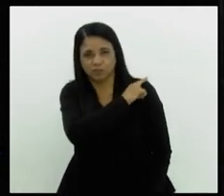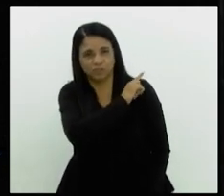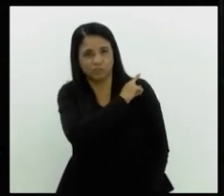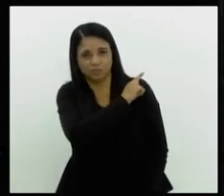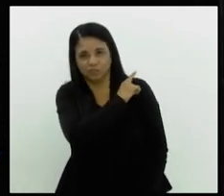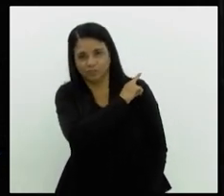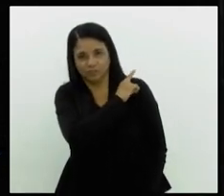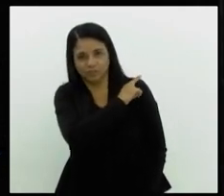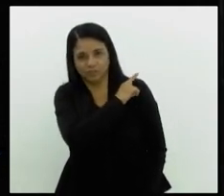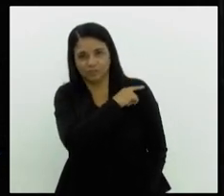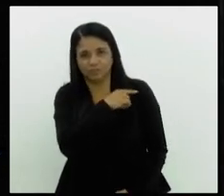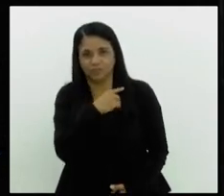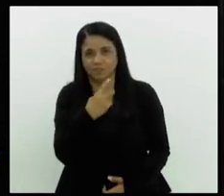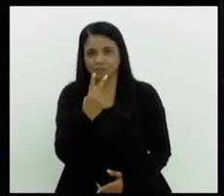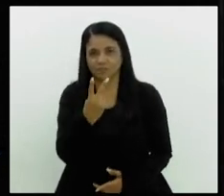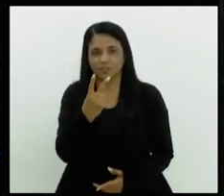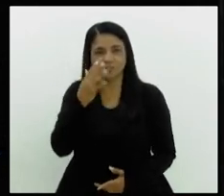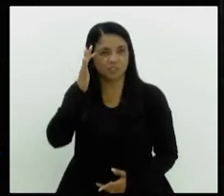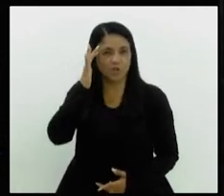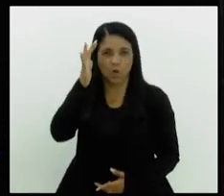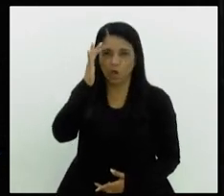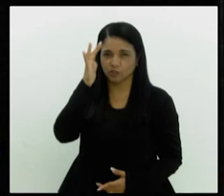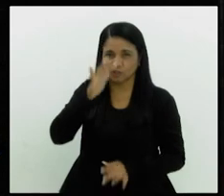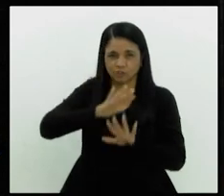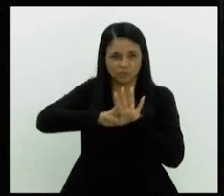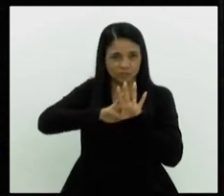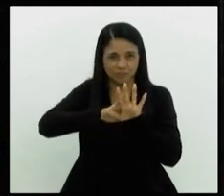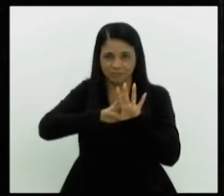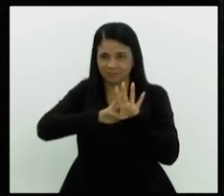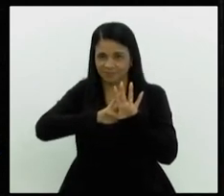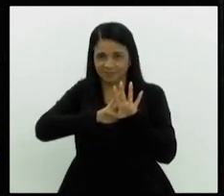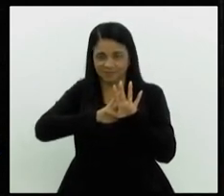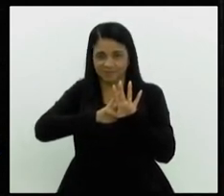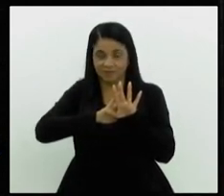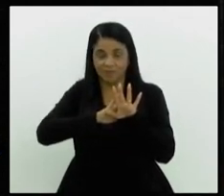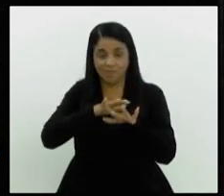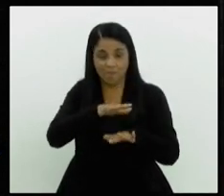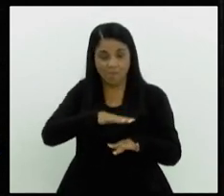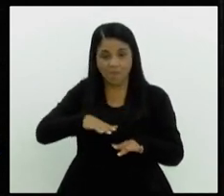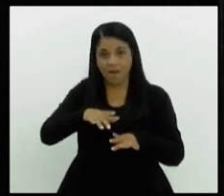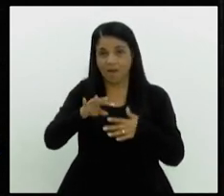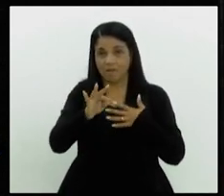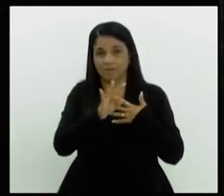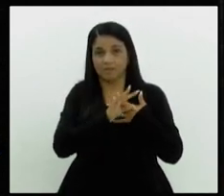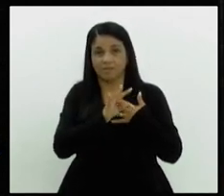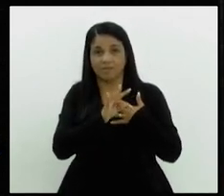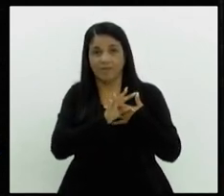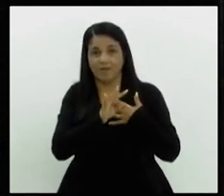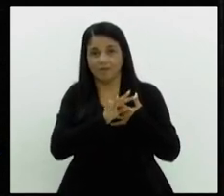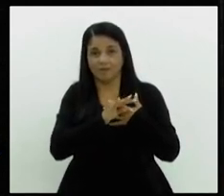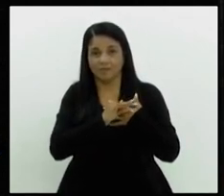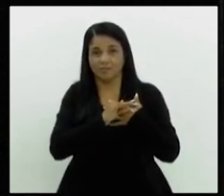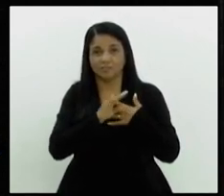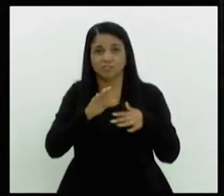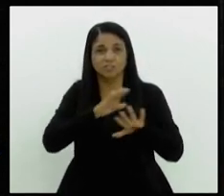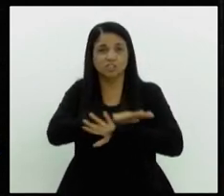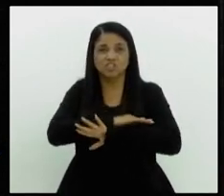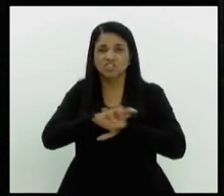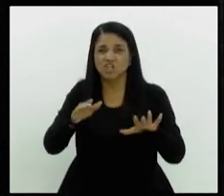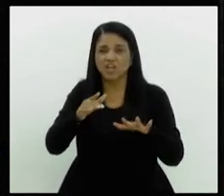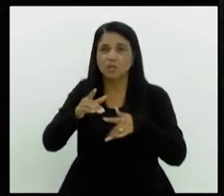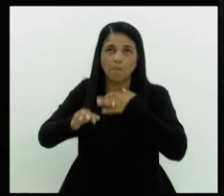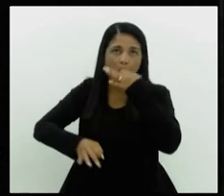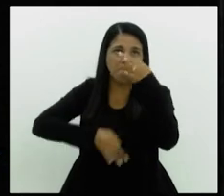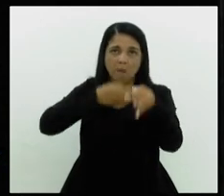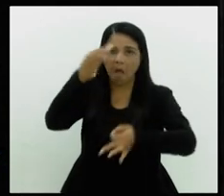partir de dogmas ideológicos. É uma área técnica. Chega de palpiteiros